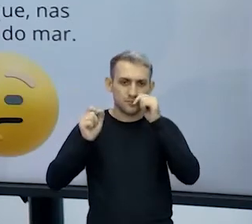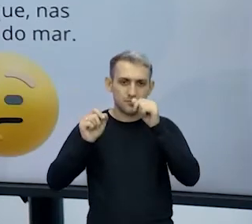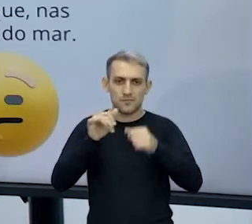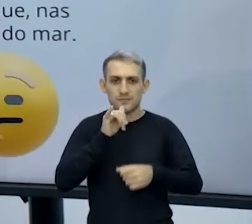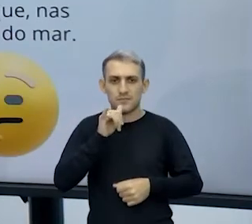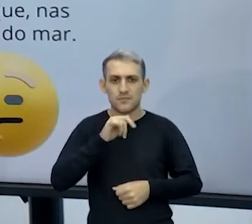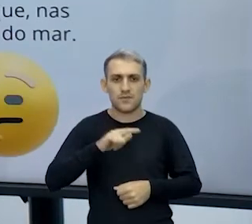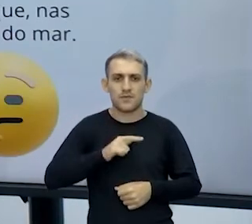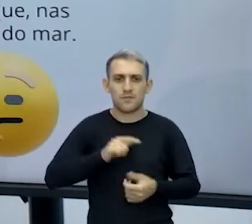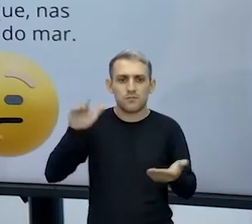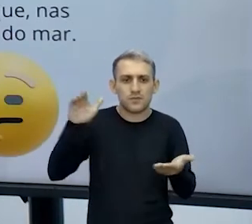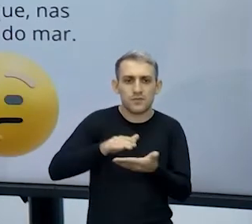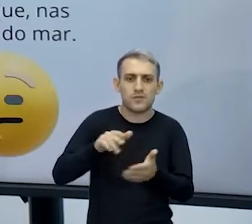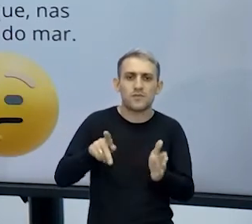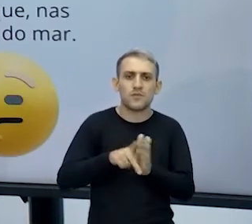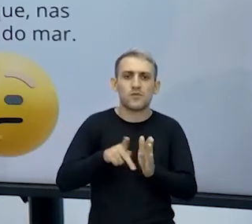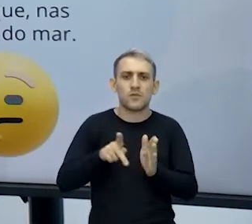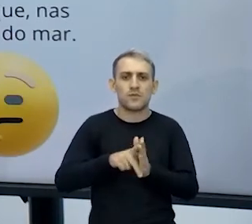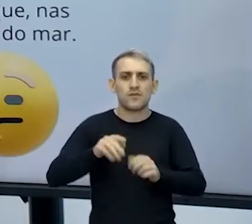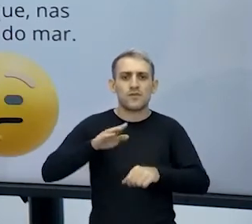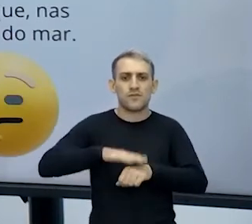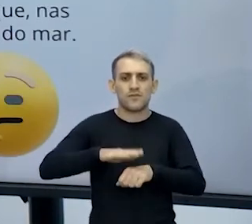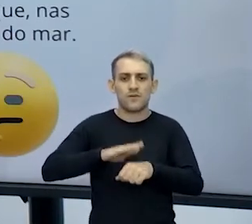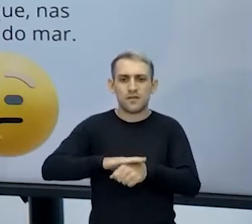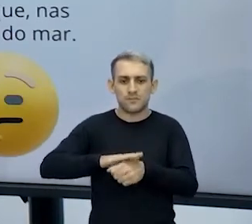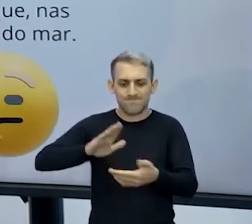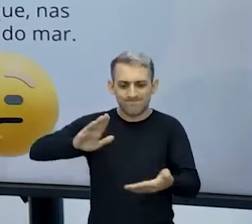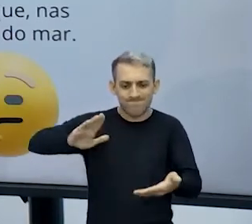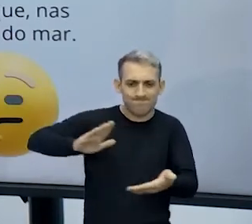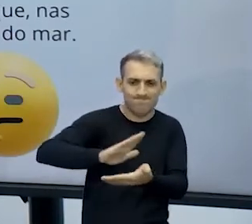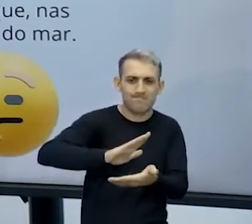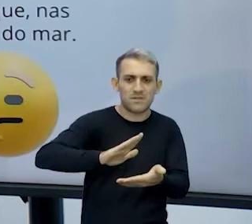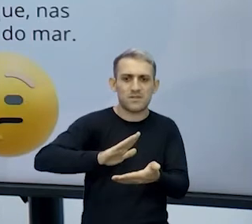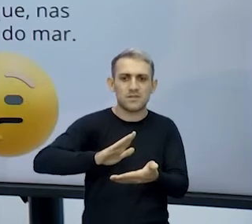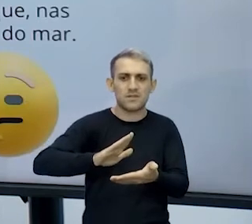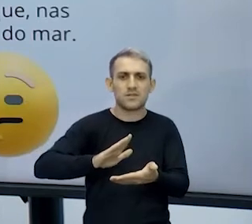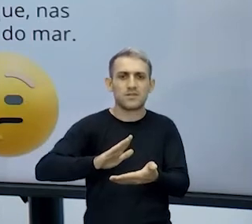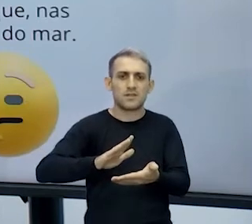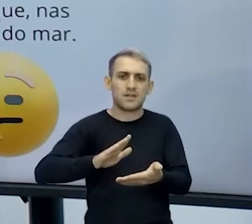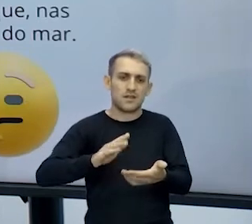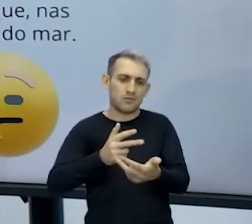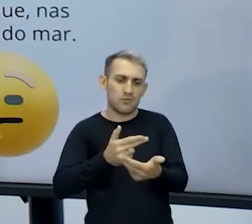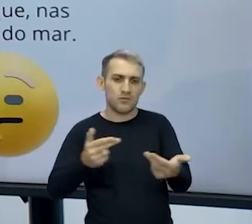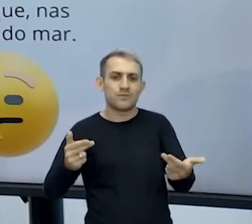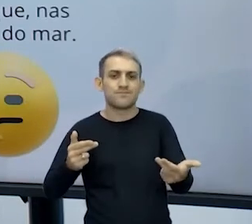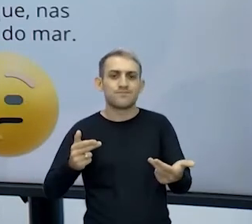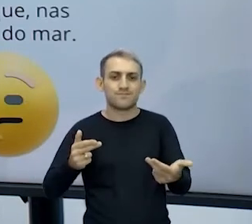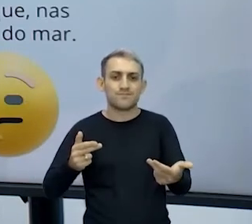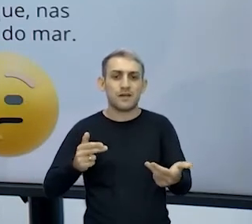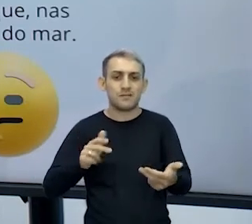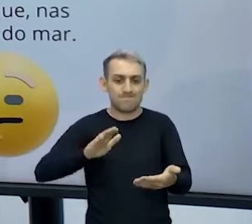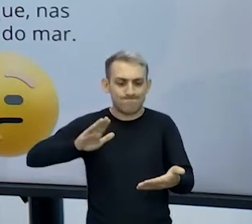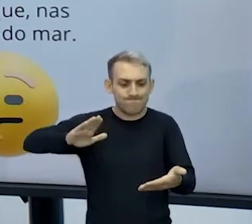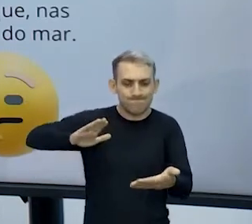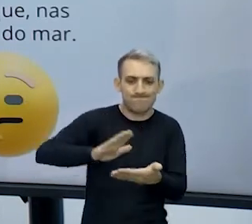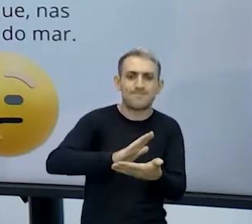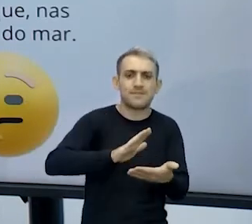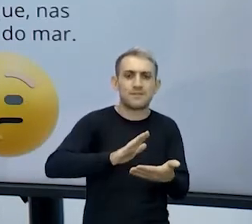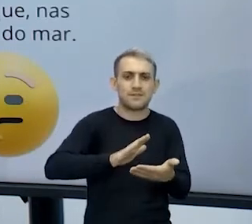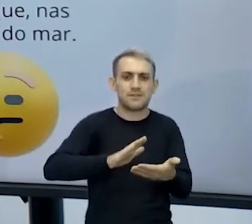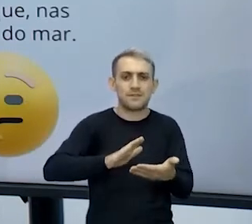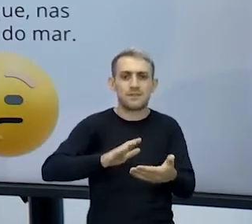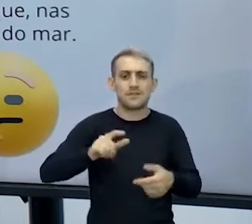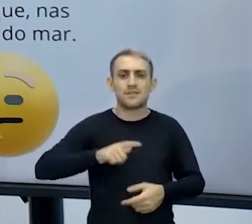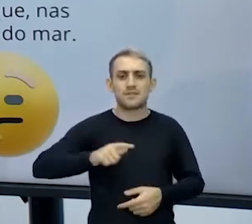você tem a questão da pressão mecânica. Você exerce uma pressão em uma determinada área, certo? E aí, a pressão e a área